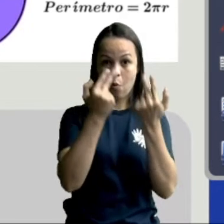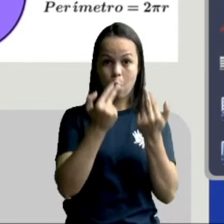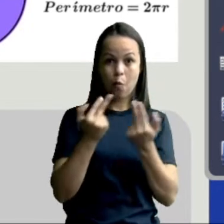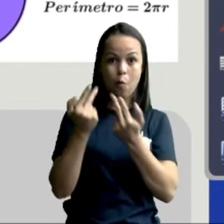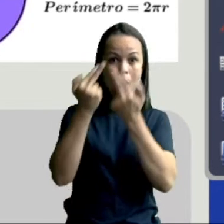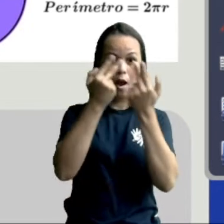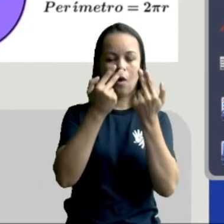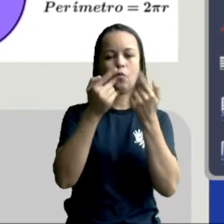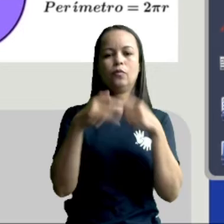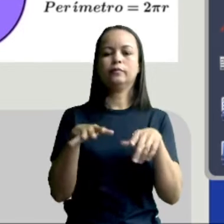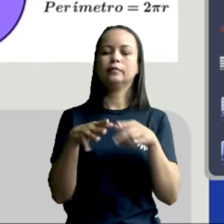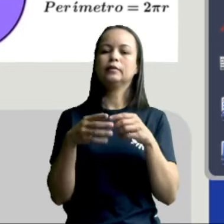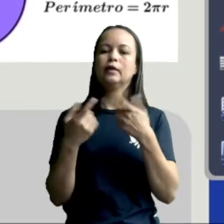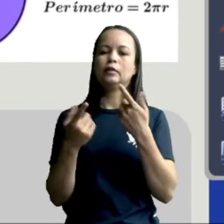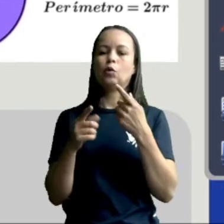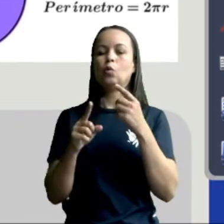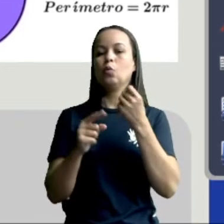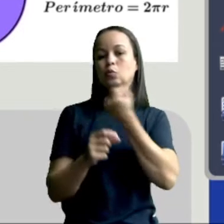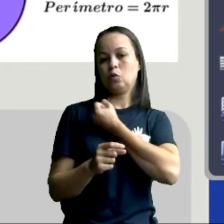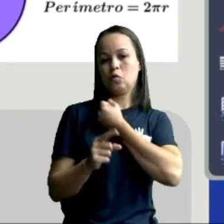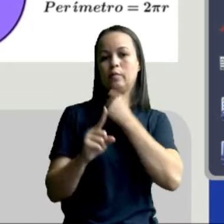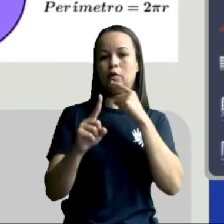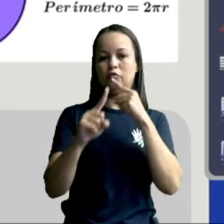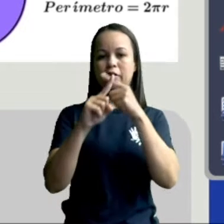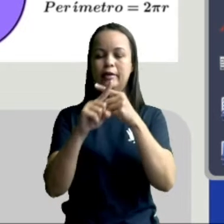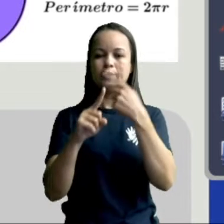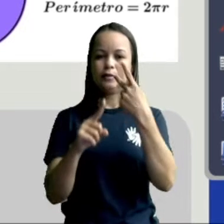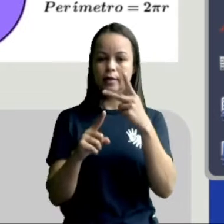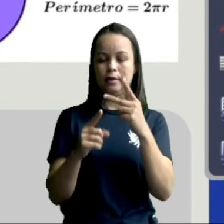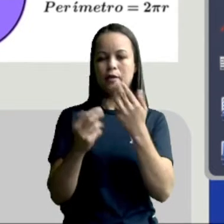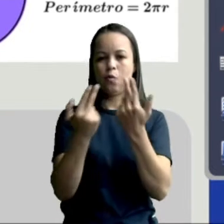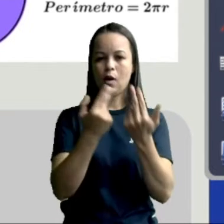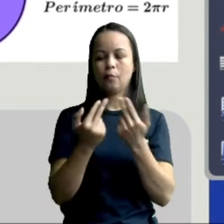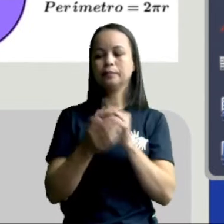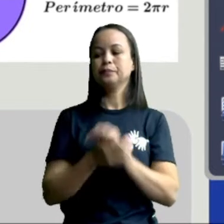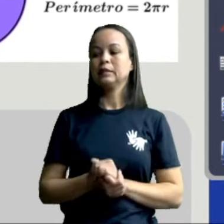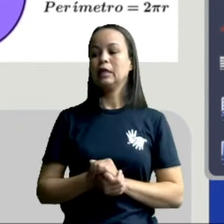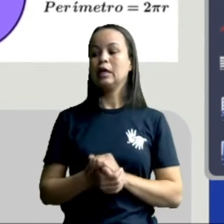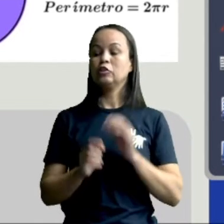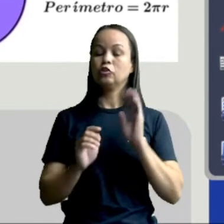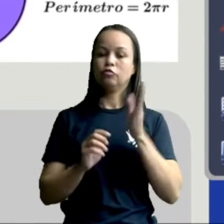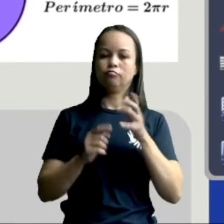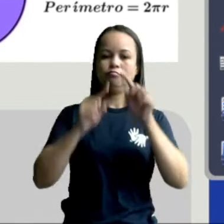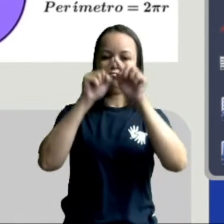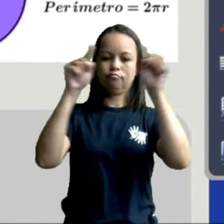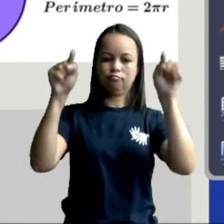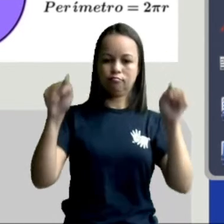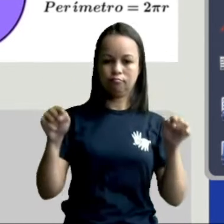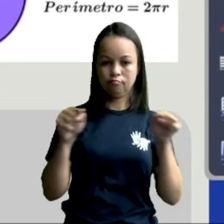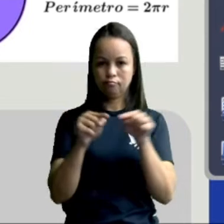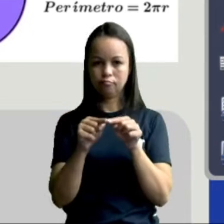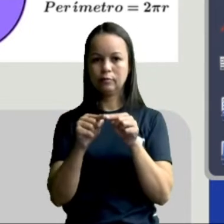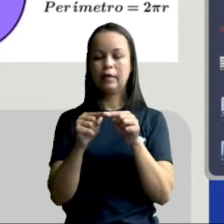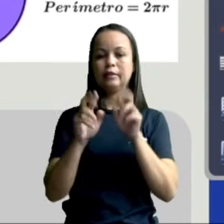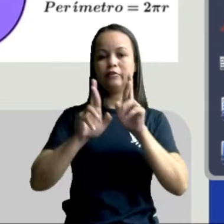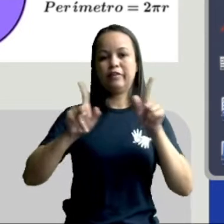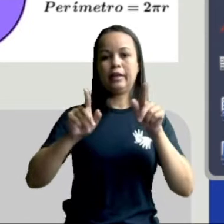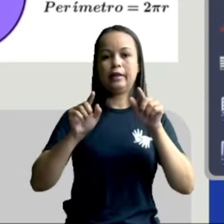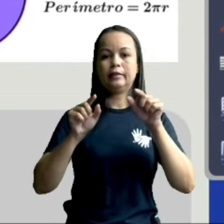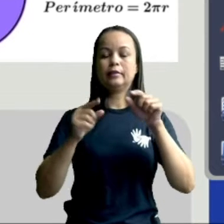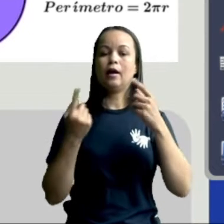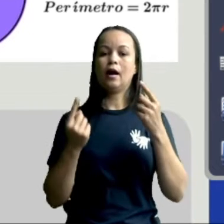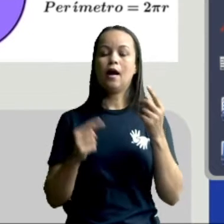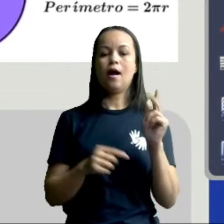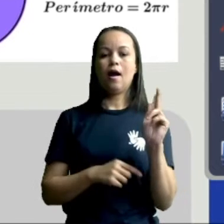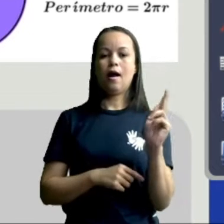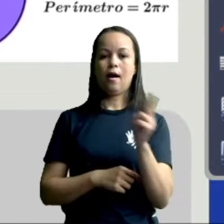número vezes ele mesmo dá ele ao quadrado. Já no retângulo, as dimensões são diferentes, então um número vezes o outro, ó, a base vezes a altura, B